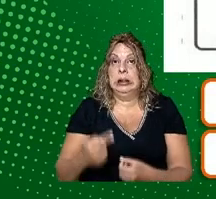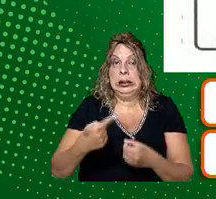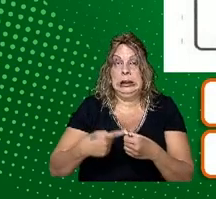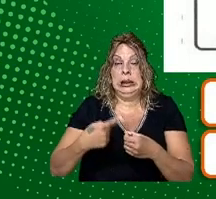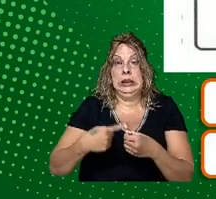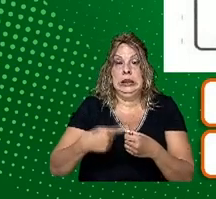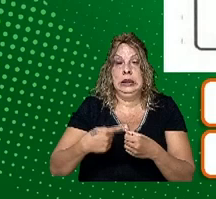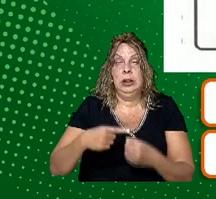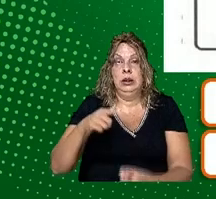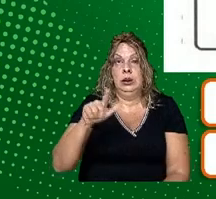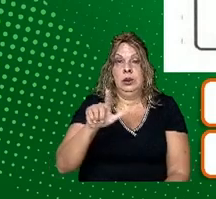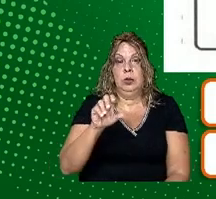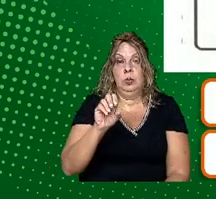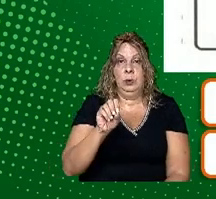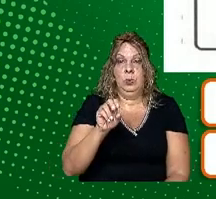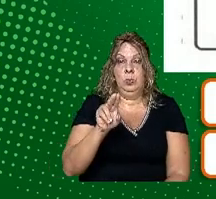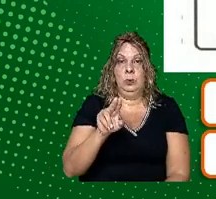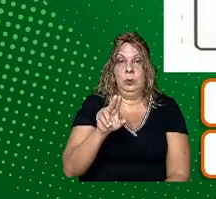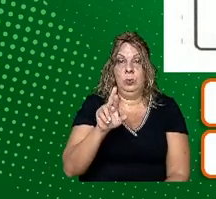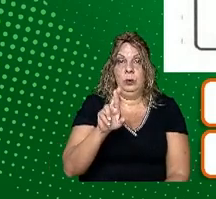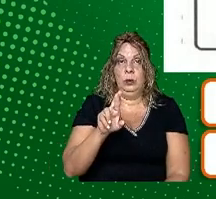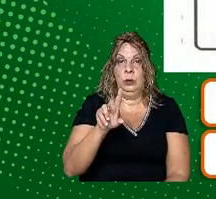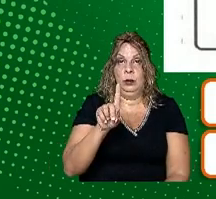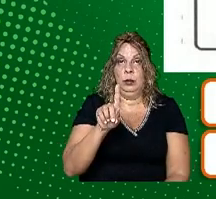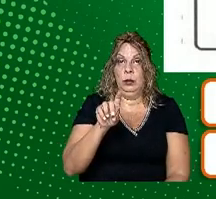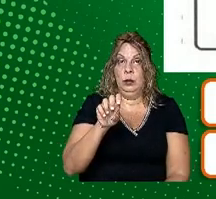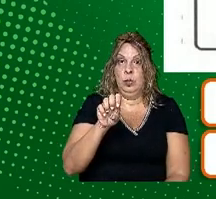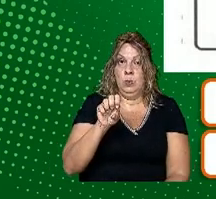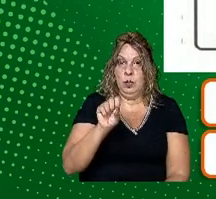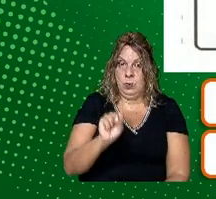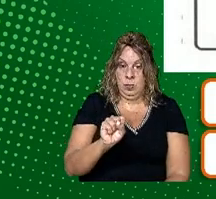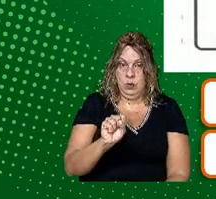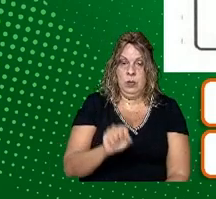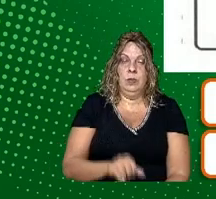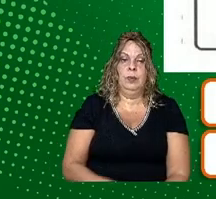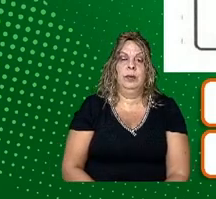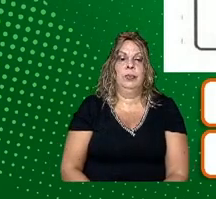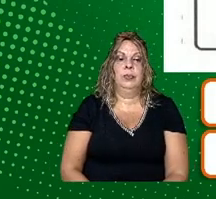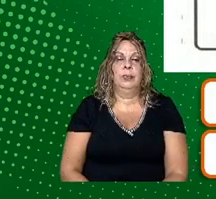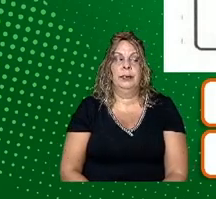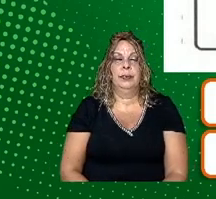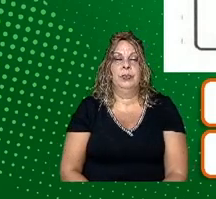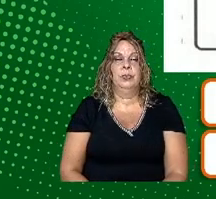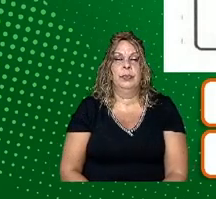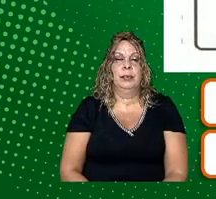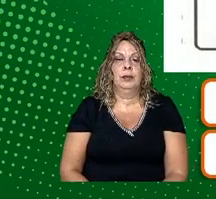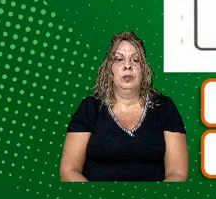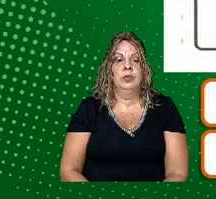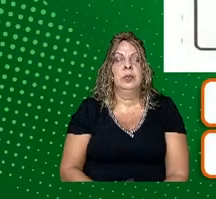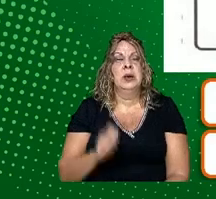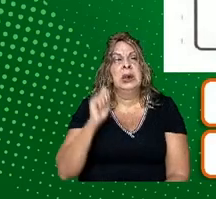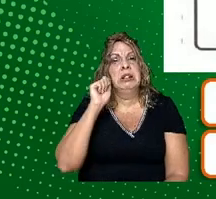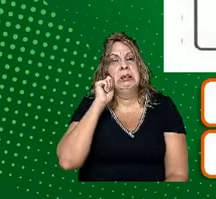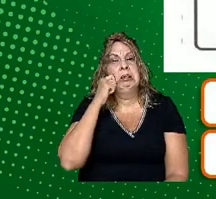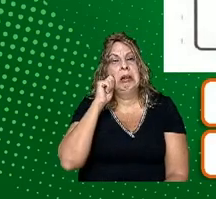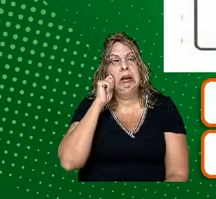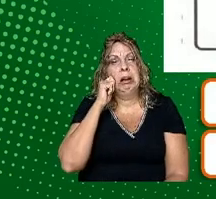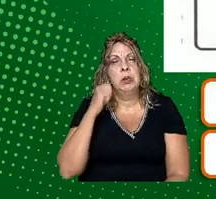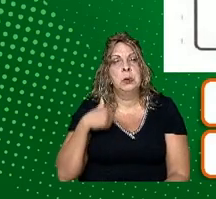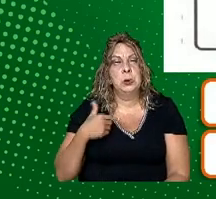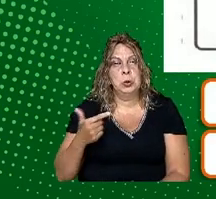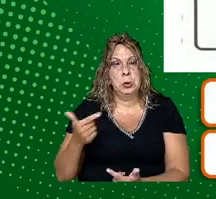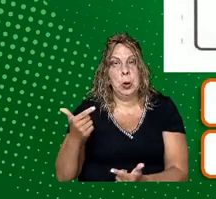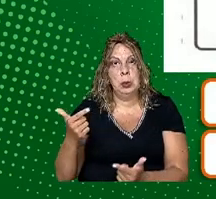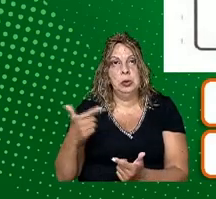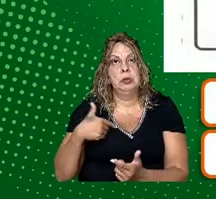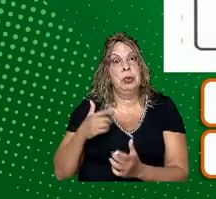Lourdes, olha Lourdes. Só, Lourdes, alô Lourdes, ó, o negão aí, lá da regional aqui da Band, deu sorte